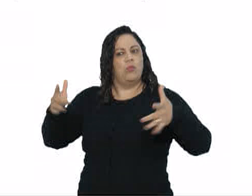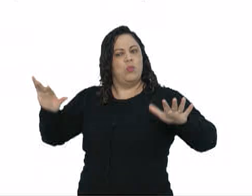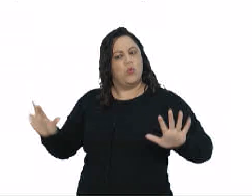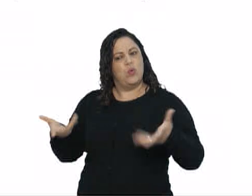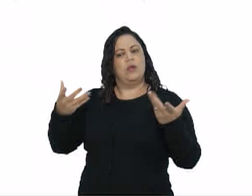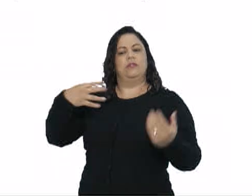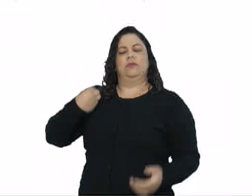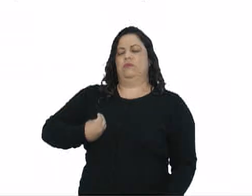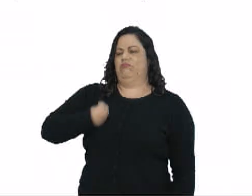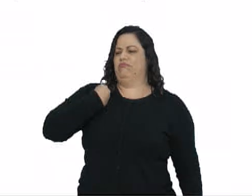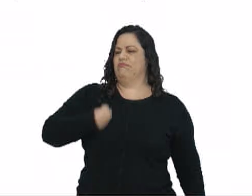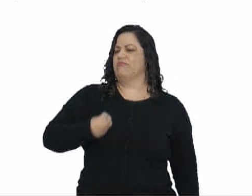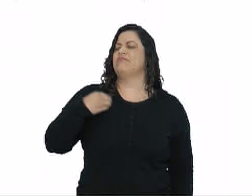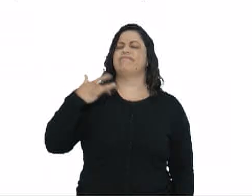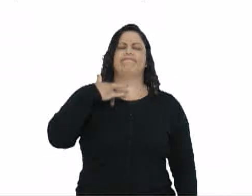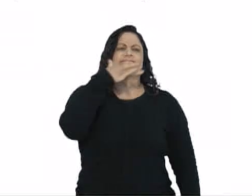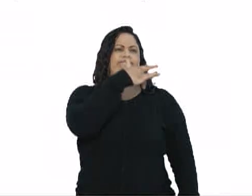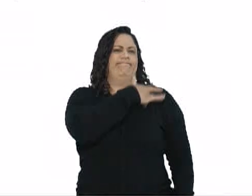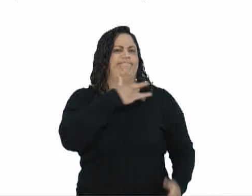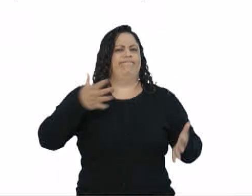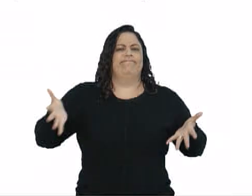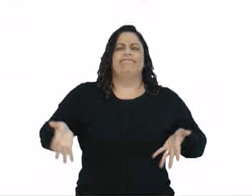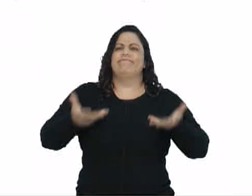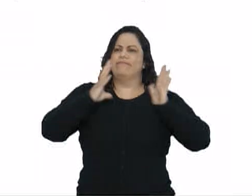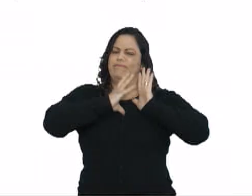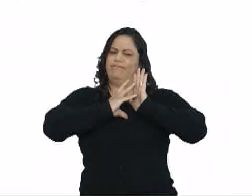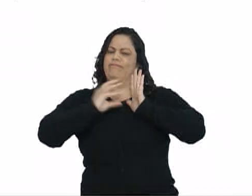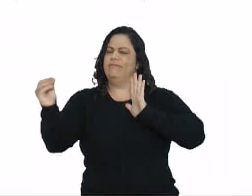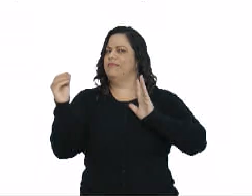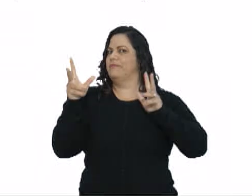que mostrava os jovens como exemplos a seguir.